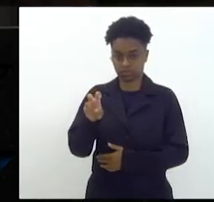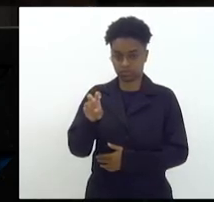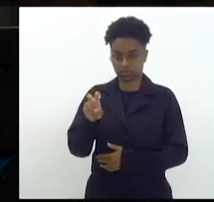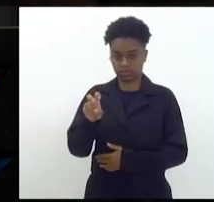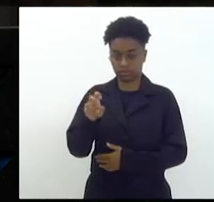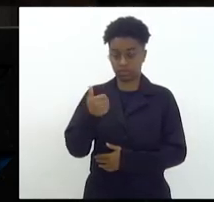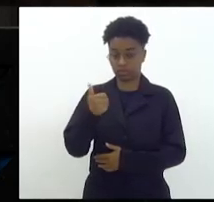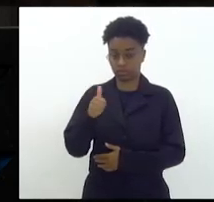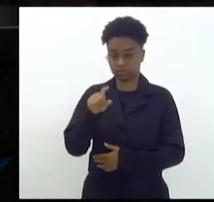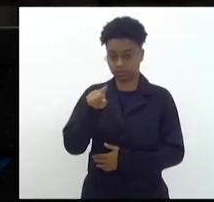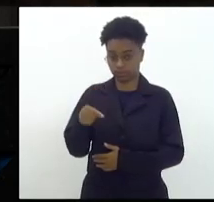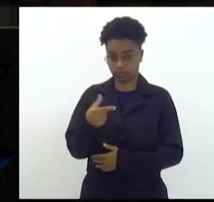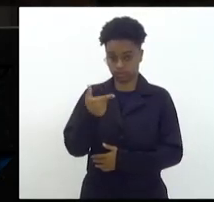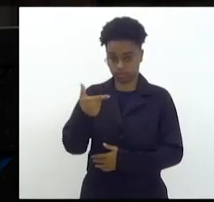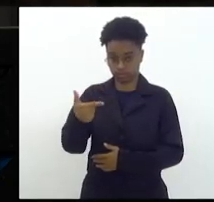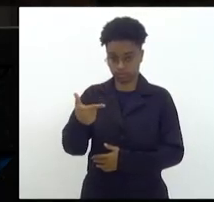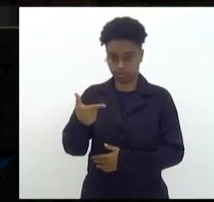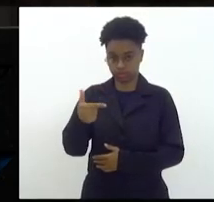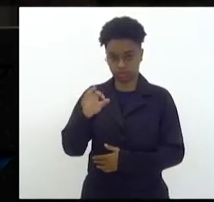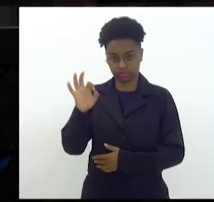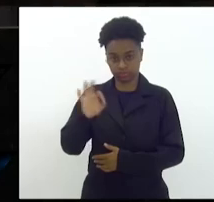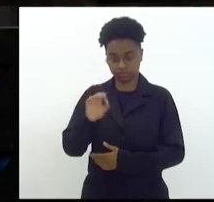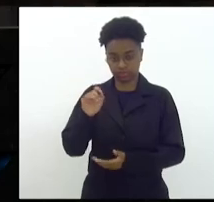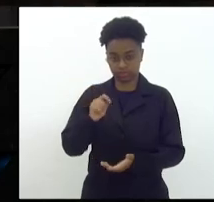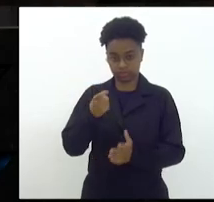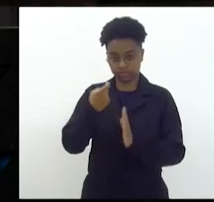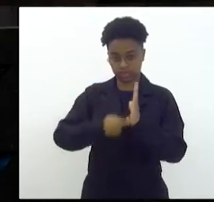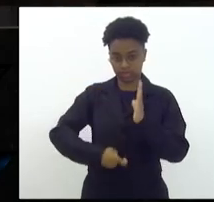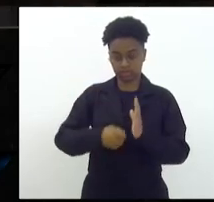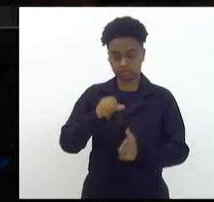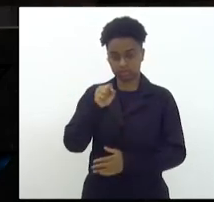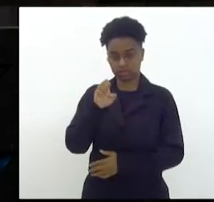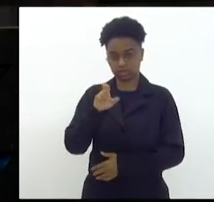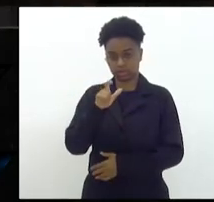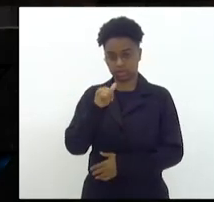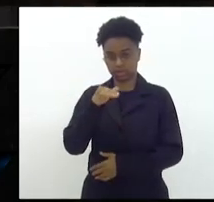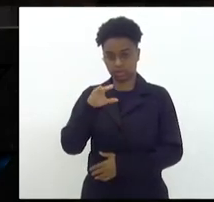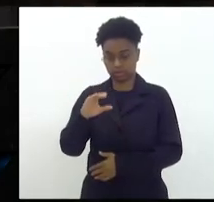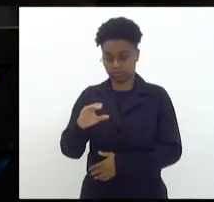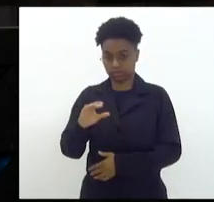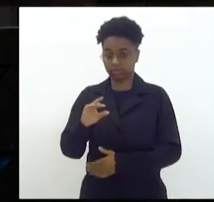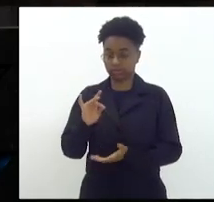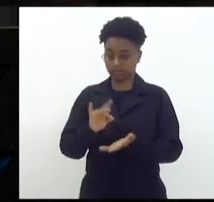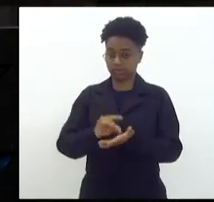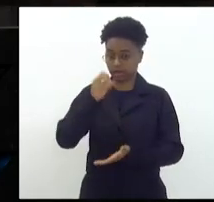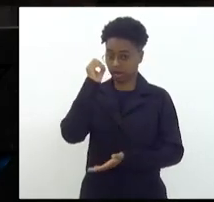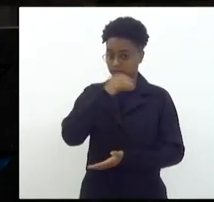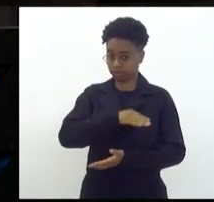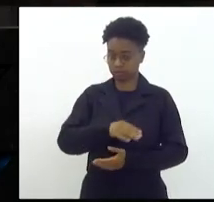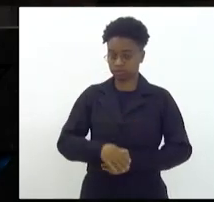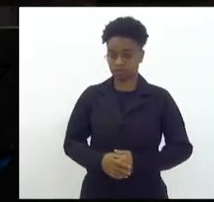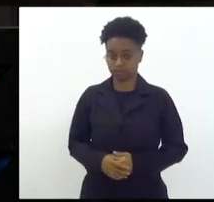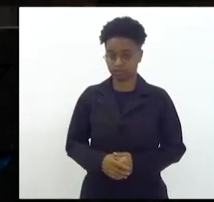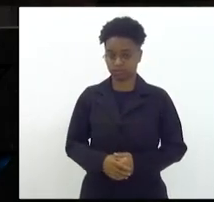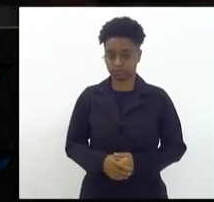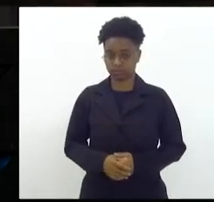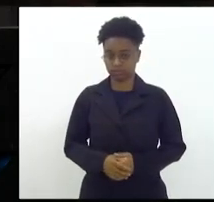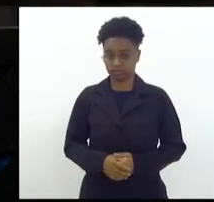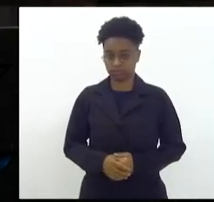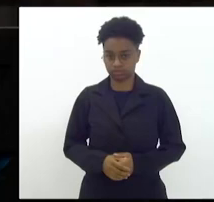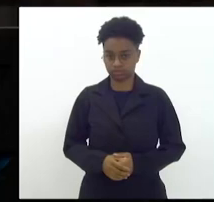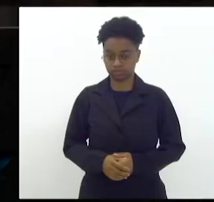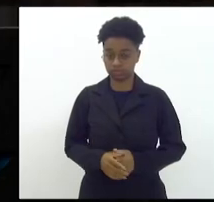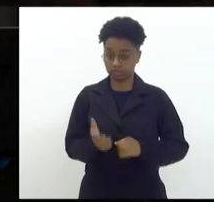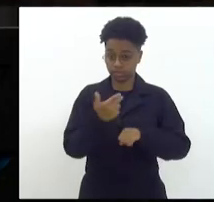11.2 de taxa SELIC um verdadeiro absurdo a união